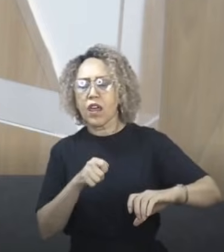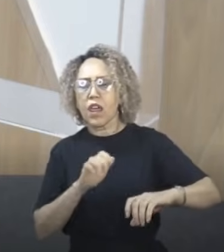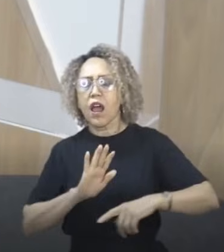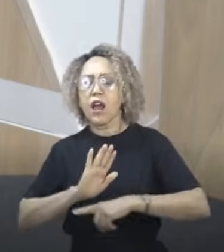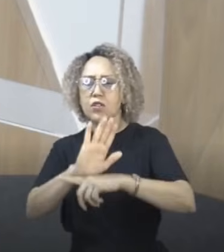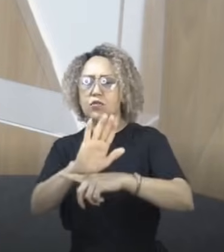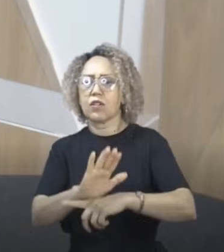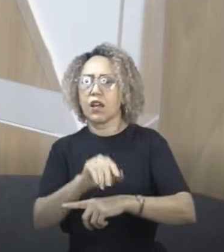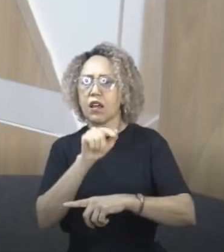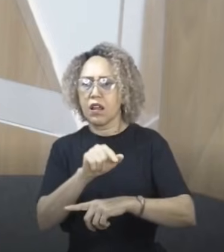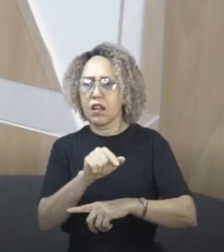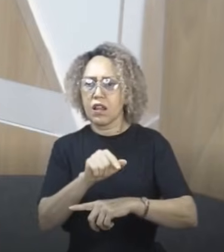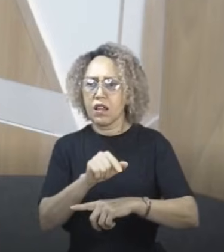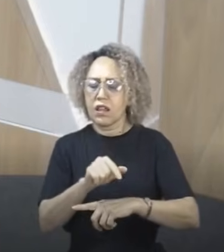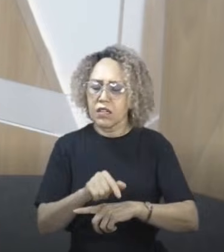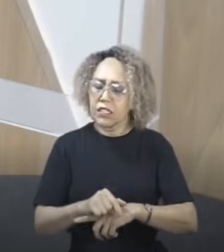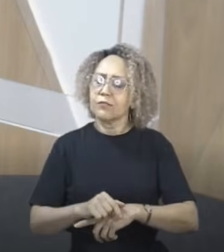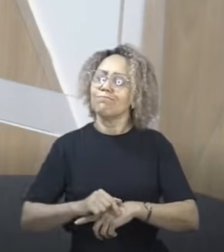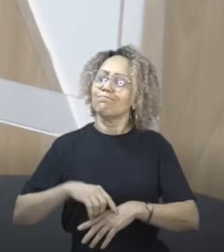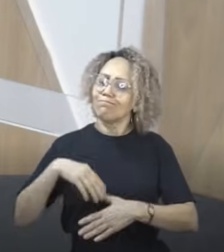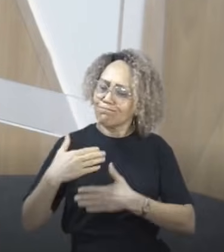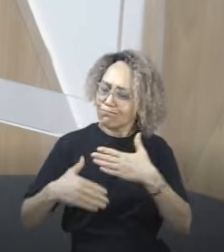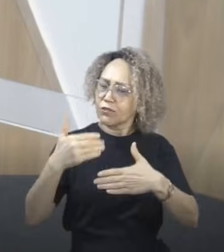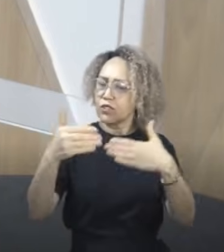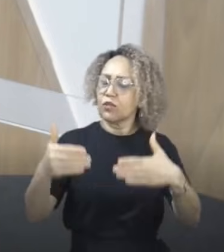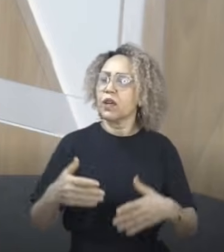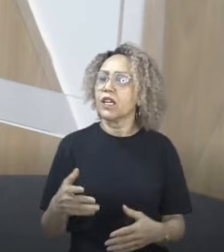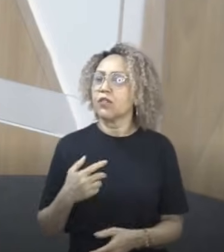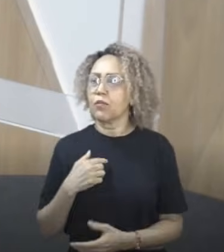contribuir, né, nos desdobramentos aí da COP30?